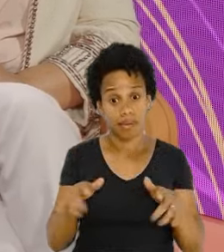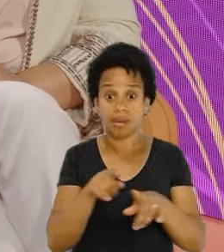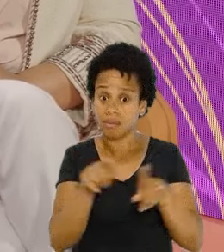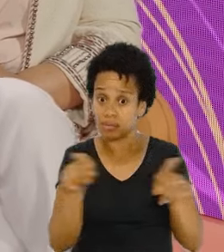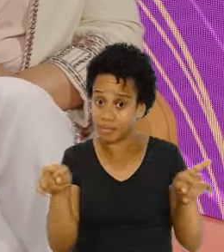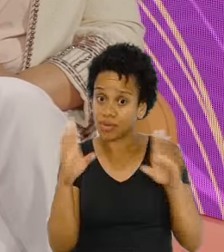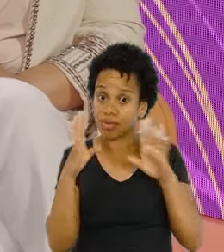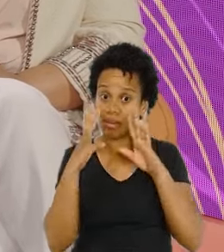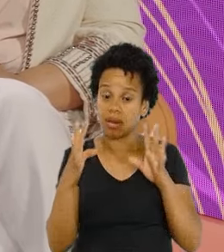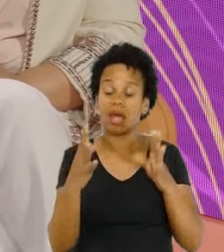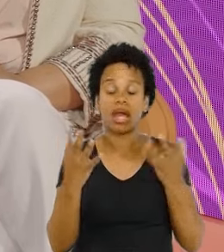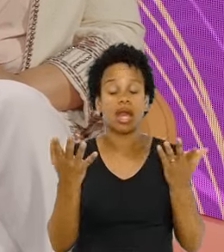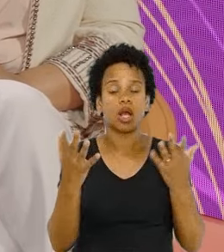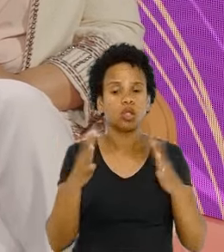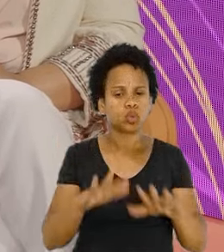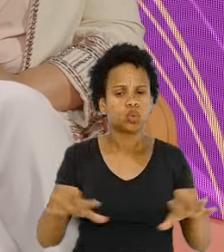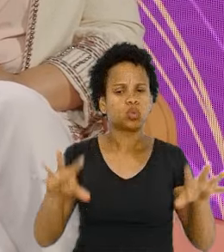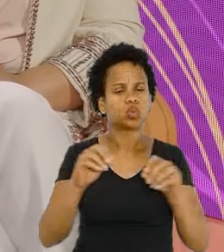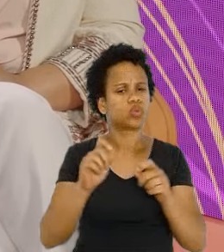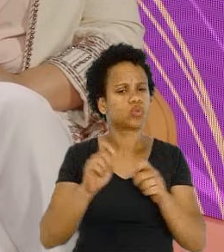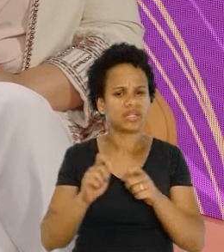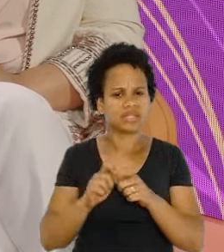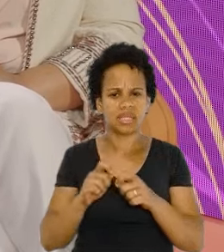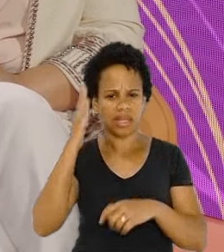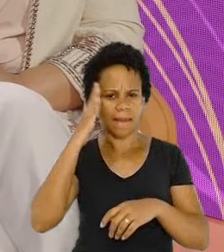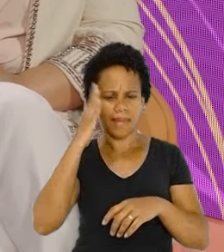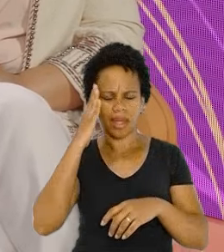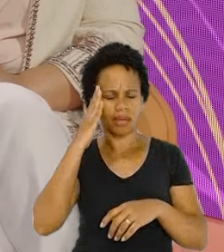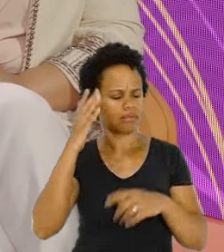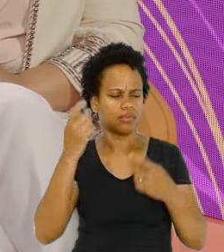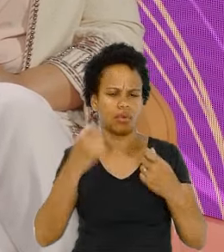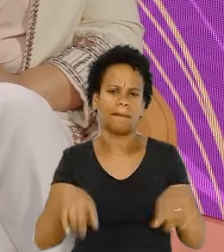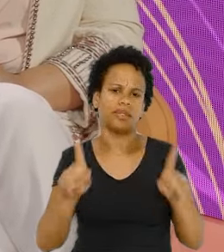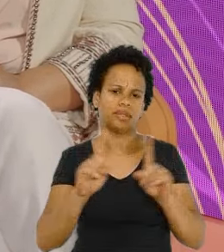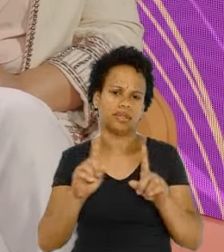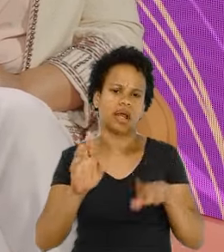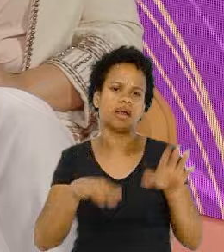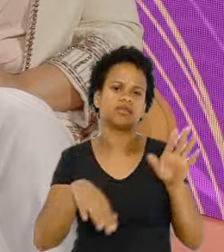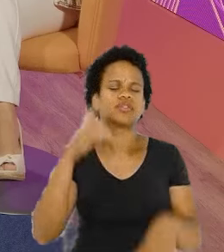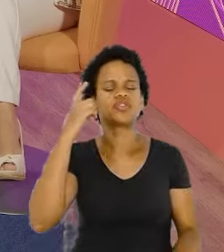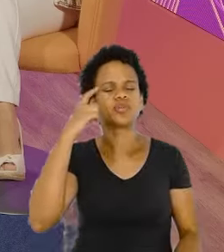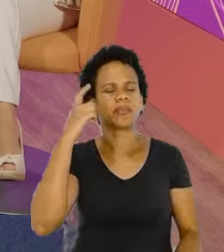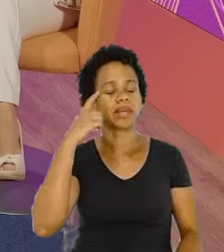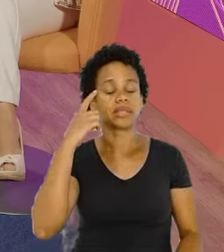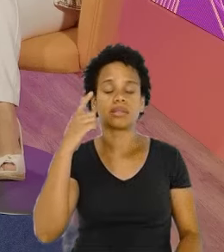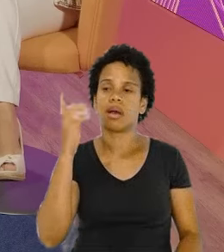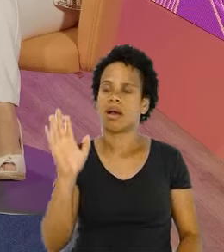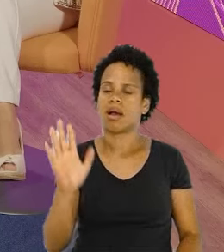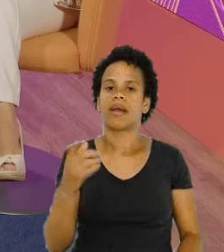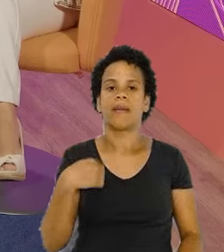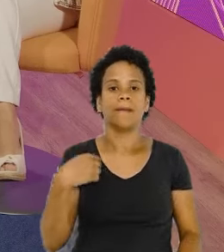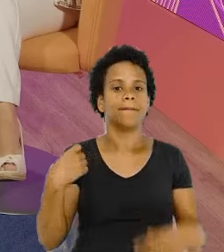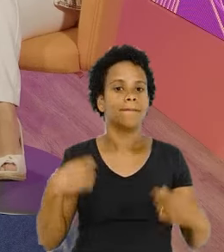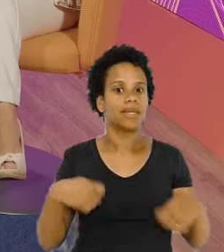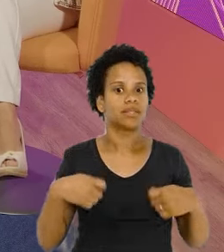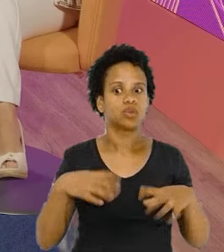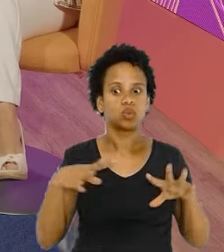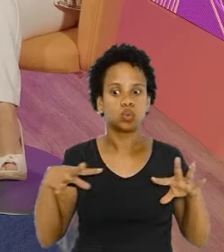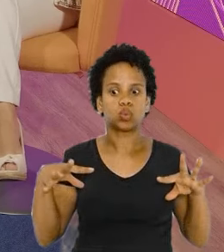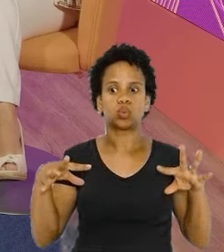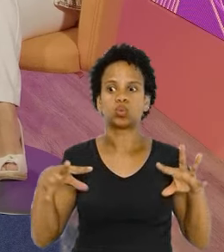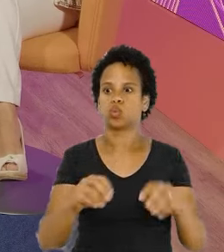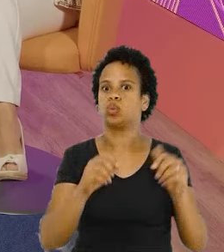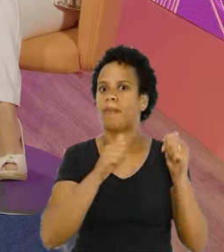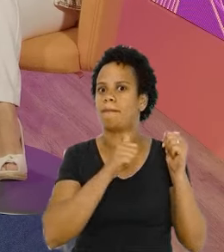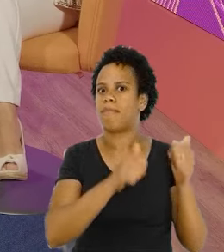nos assistindo a gente tem essa essa esse pensamento né Essa verdade absoluta que eu tenho que ser BO em tudo